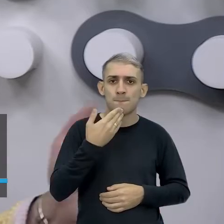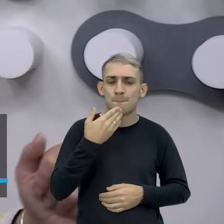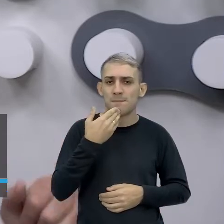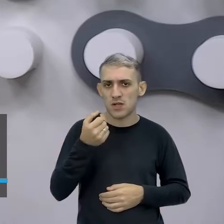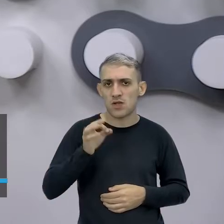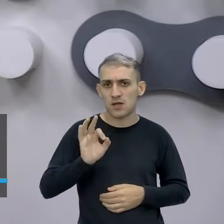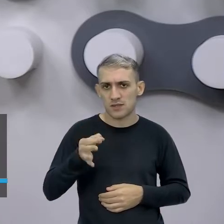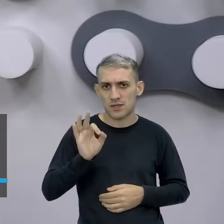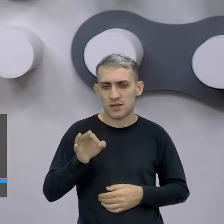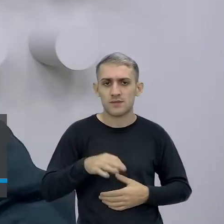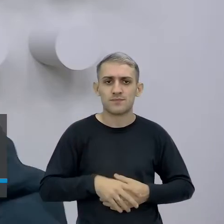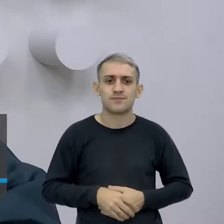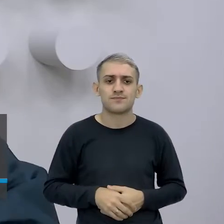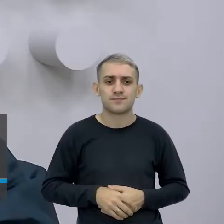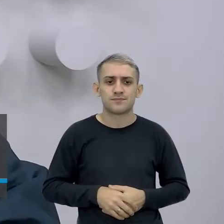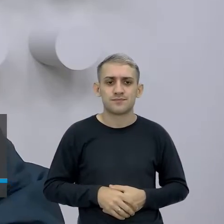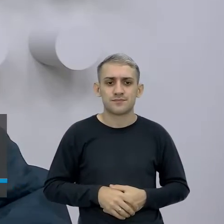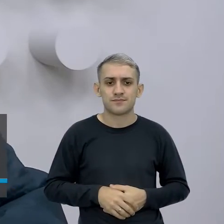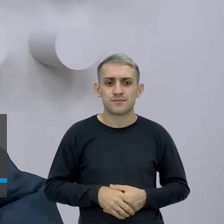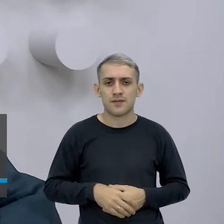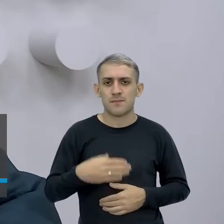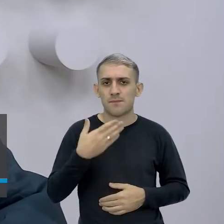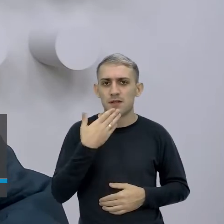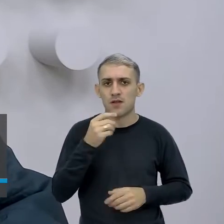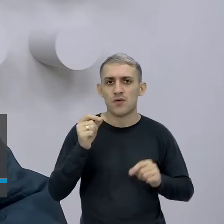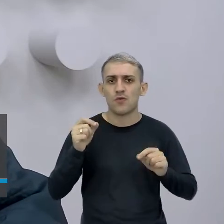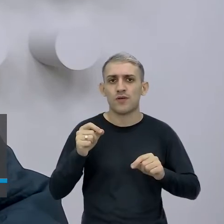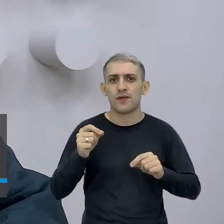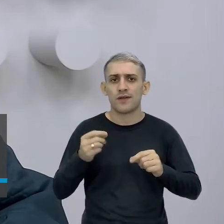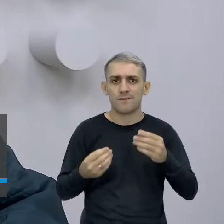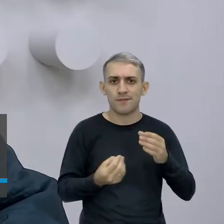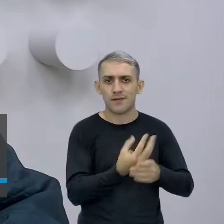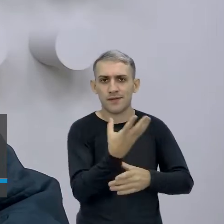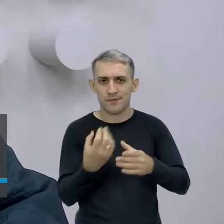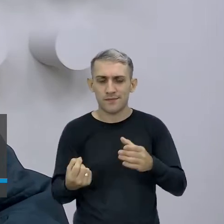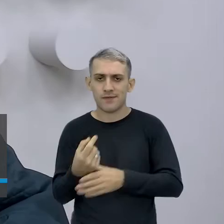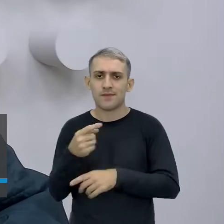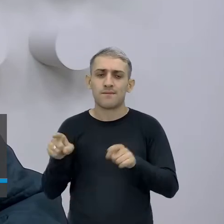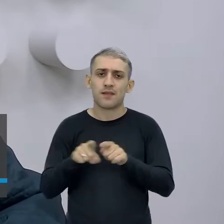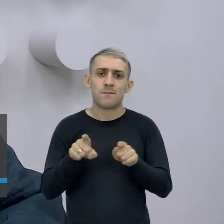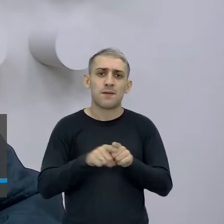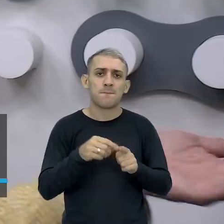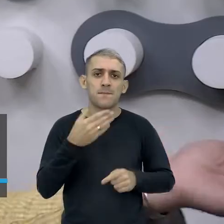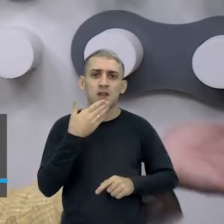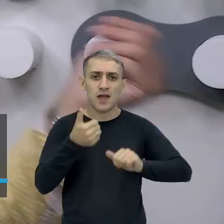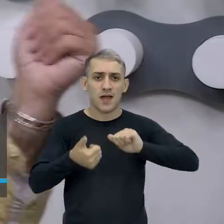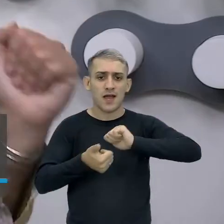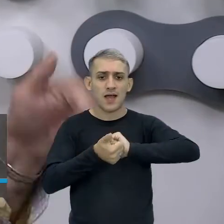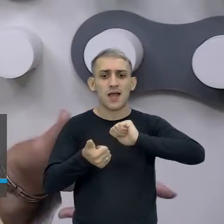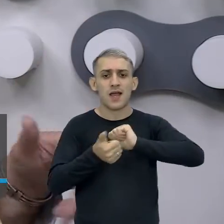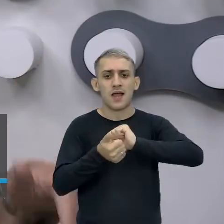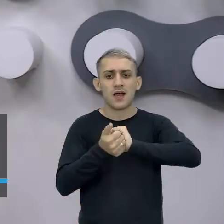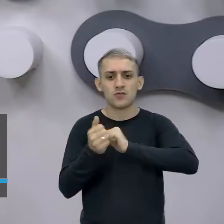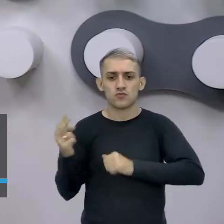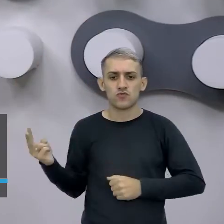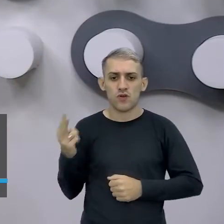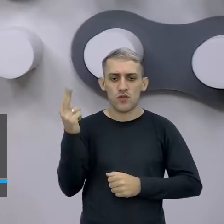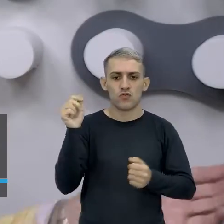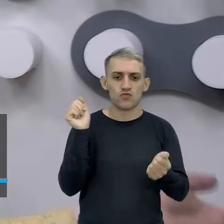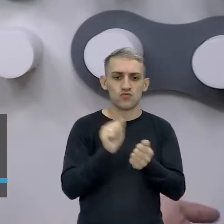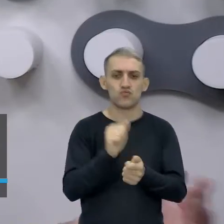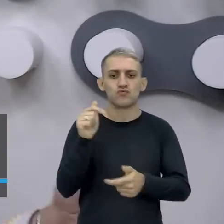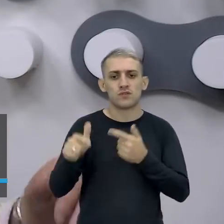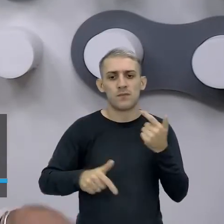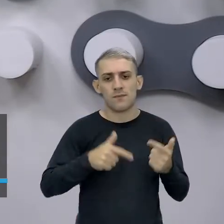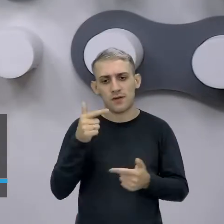produtividade. Investimento em educação, né? Isso. Sempre. Melhorar a produtividade e melhorar também a qualidade do valor agregado ao trabalho, que